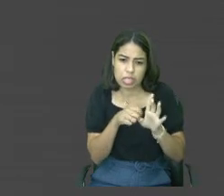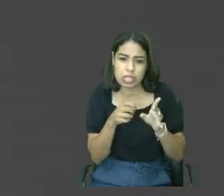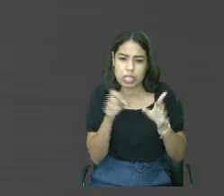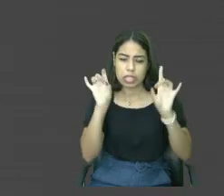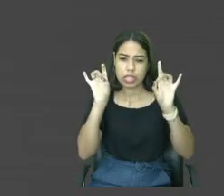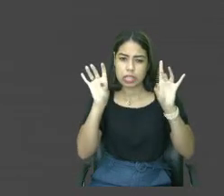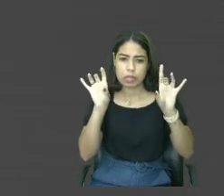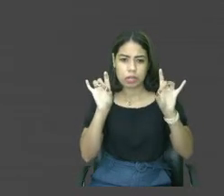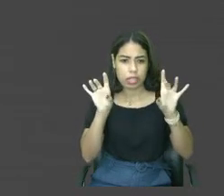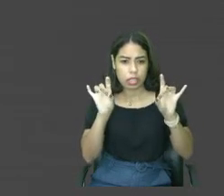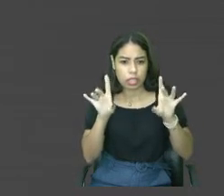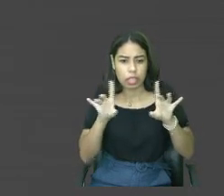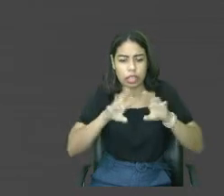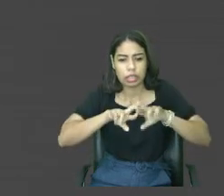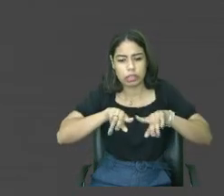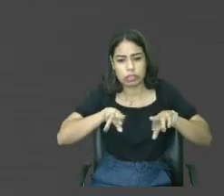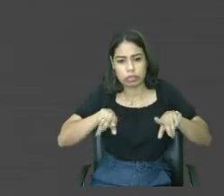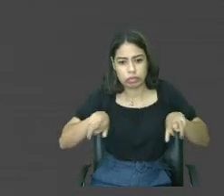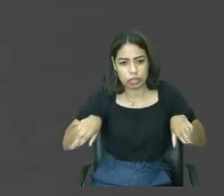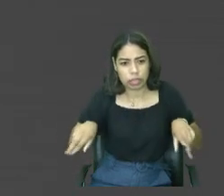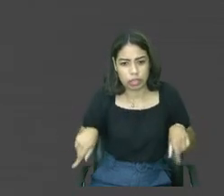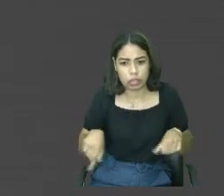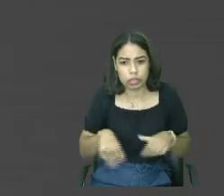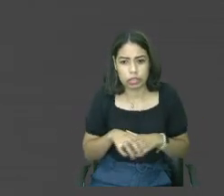aí citadas.